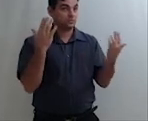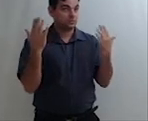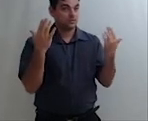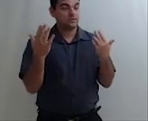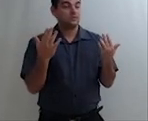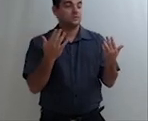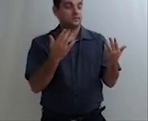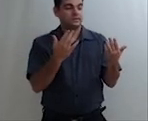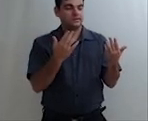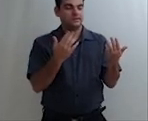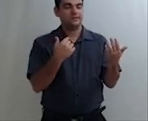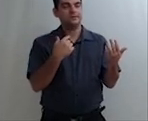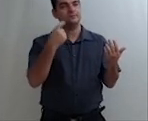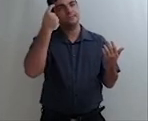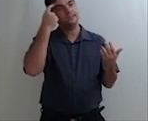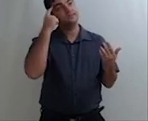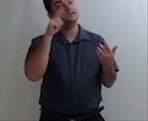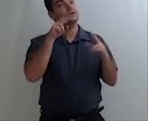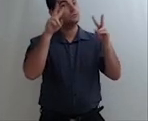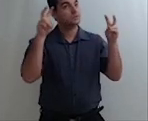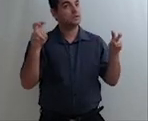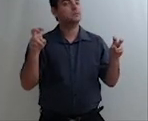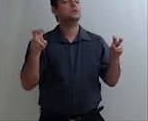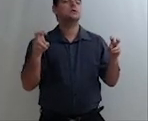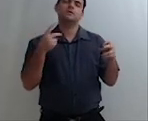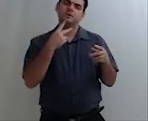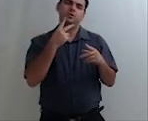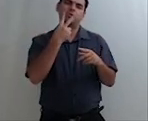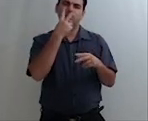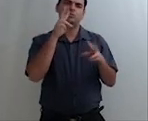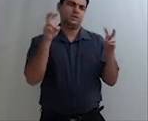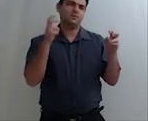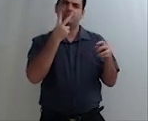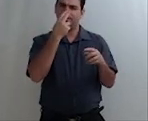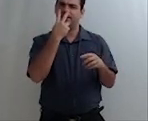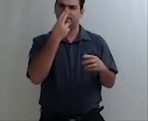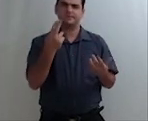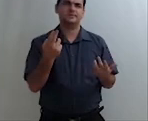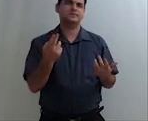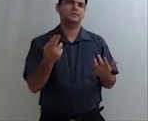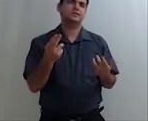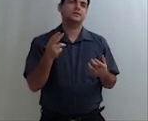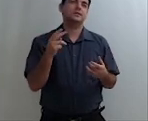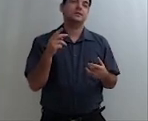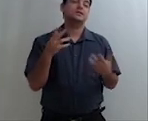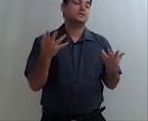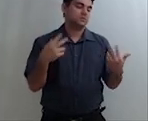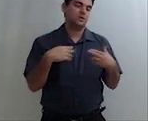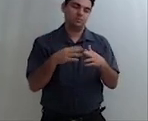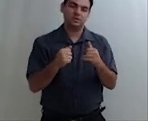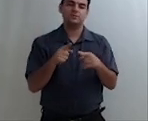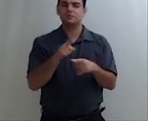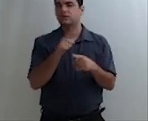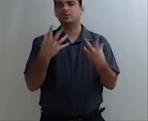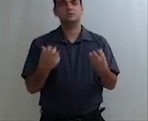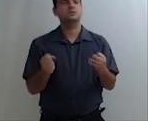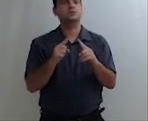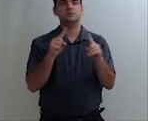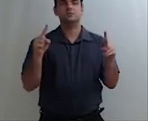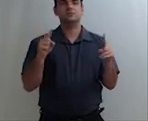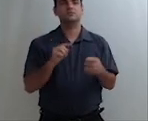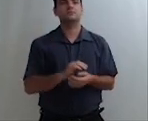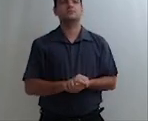impetrado relativo ao mesmo caso eu me pronuncio no sentido da denegação aliás do desprovimento